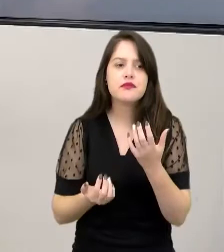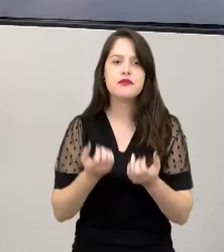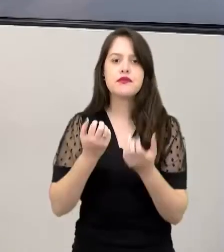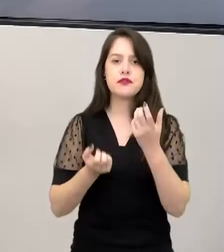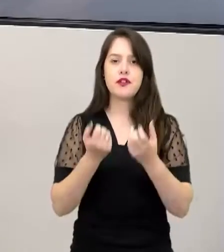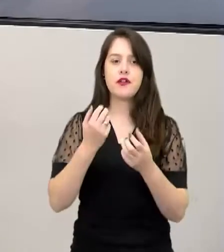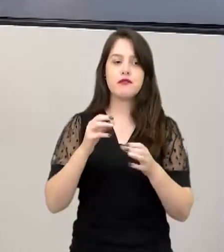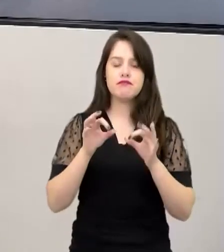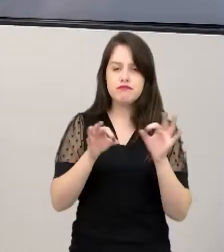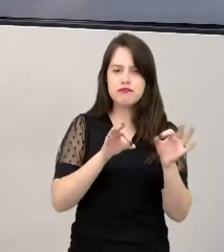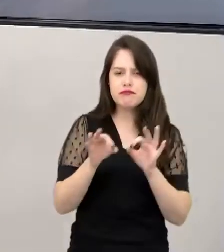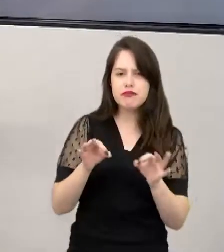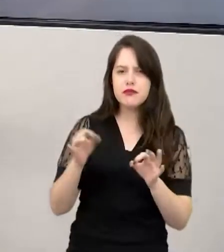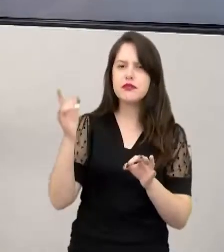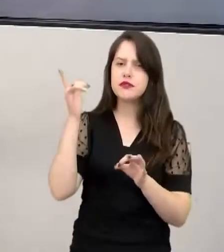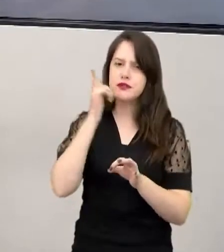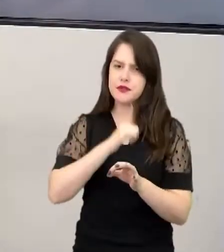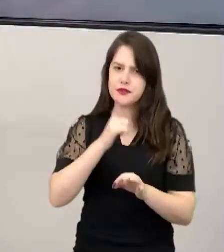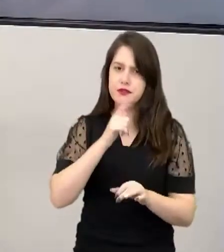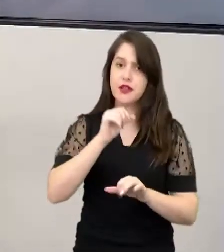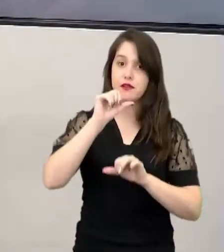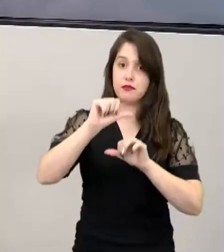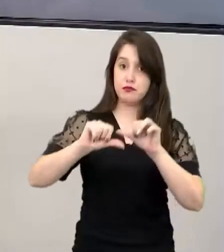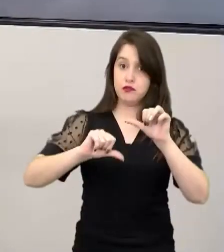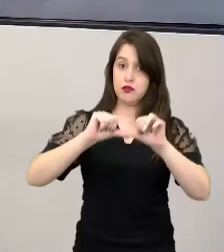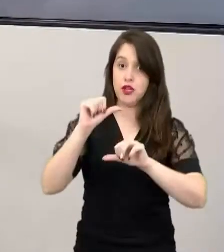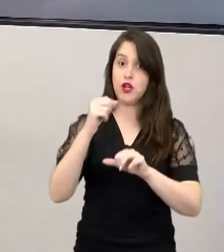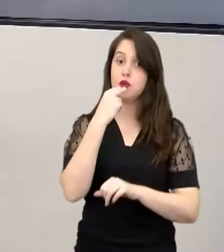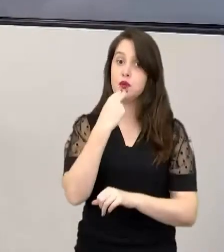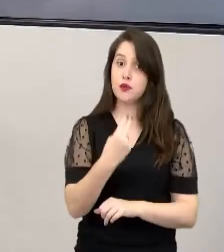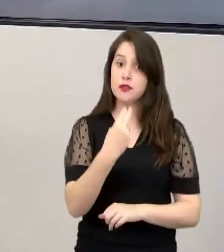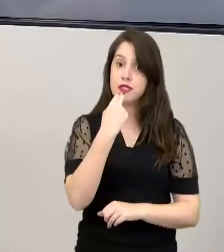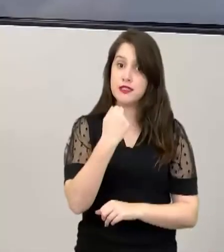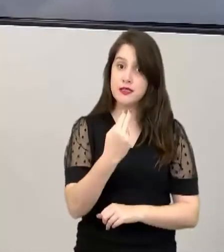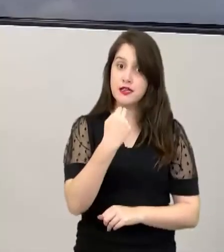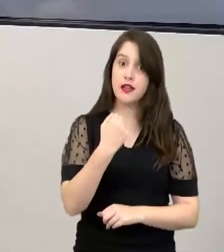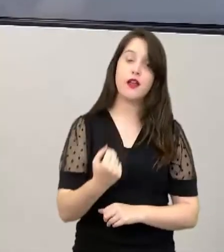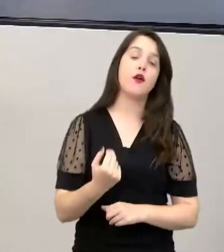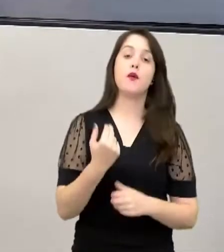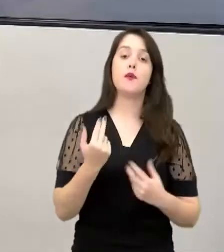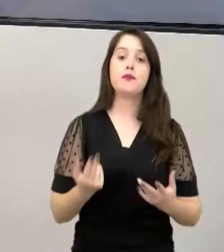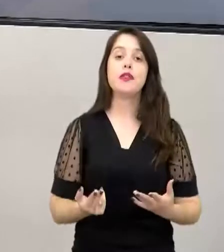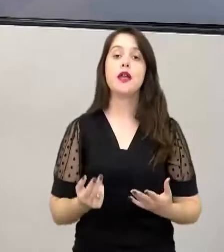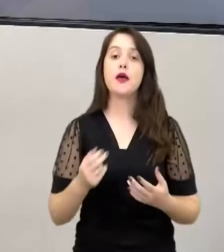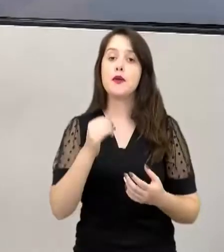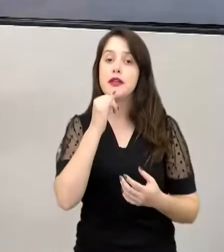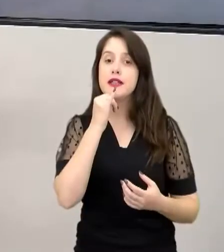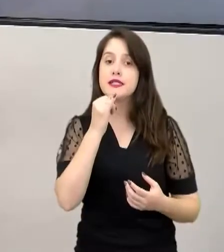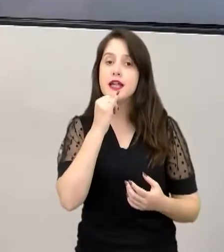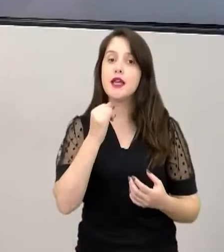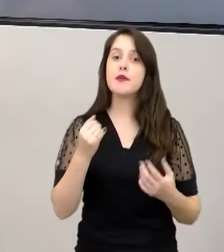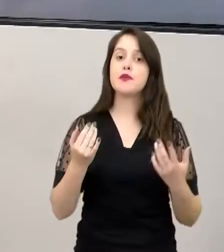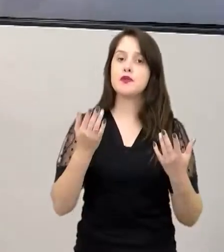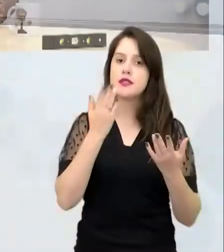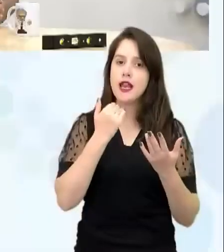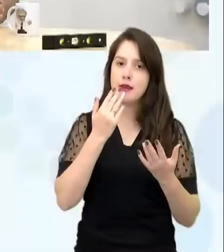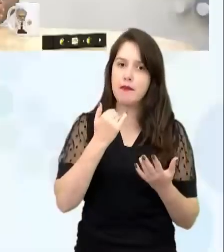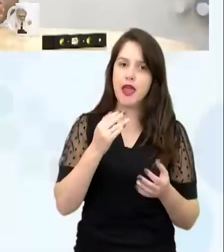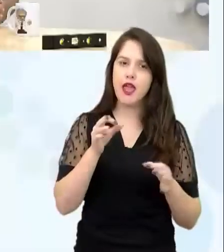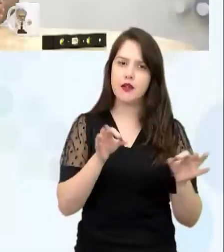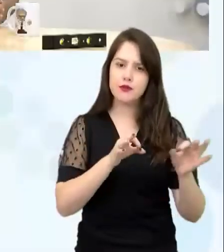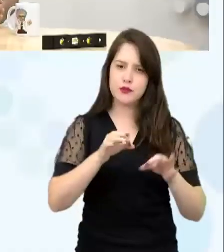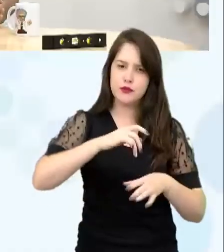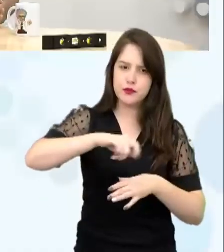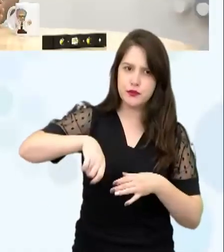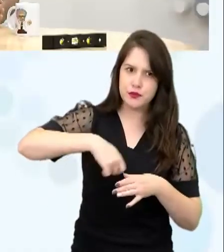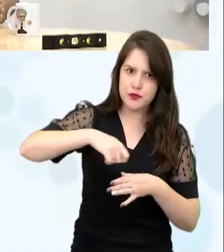você consegue justamente modificar a sua nutrição. Isso. Você já consegue, por exemplo, que nem você falou, cozer os alimentos, né? Cozinhar